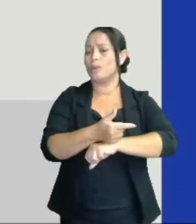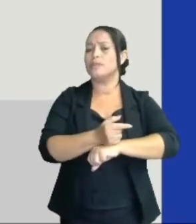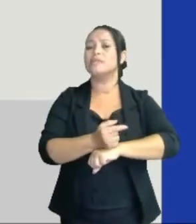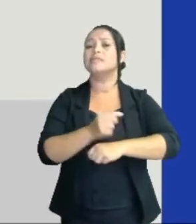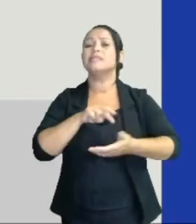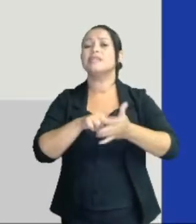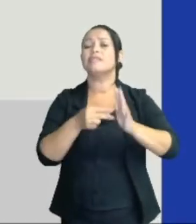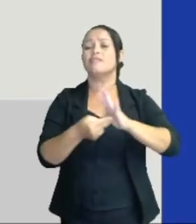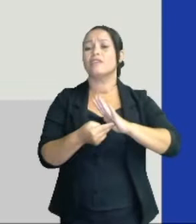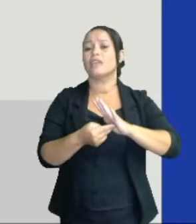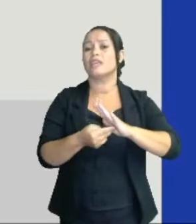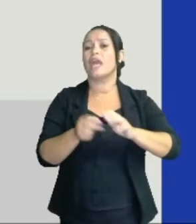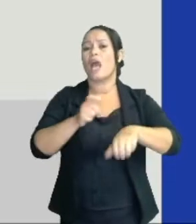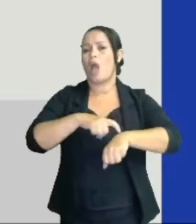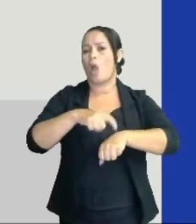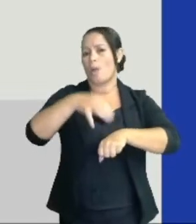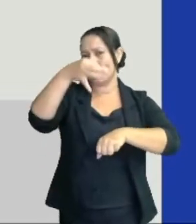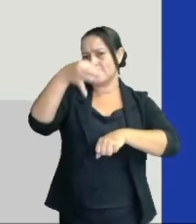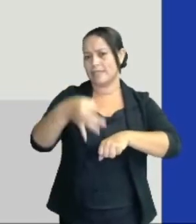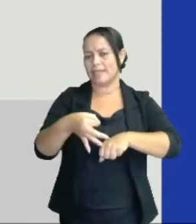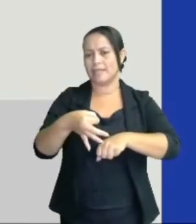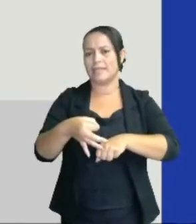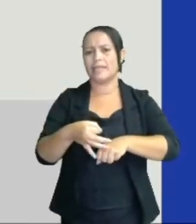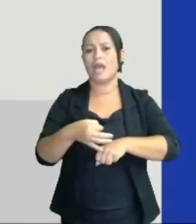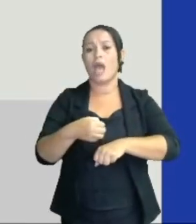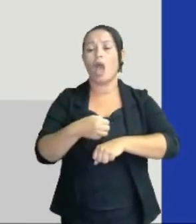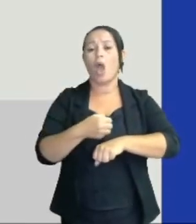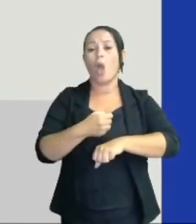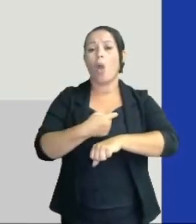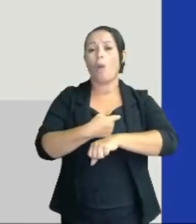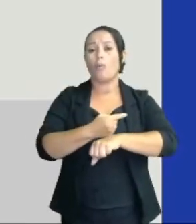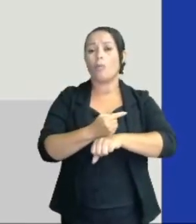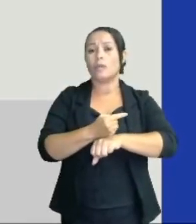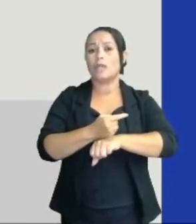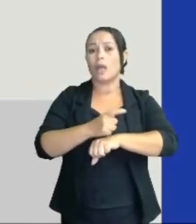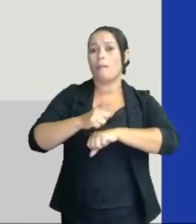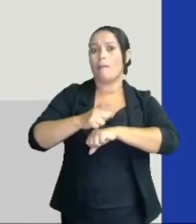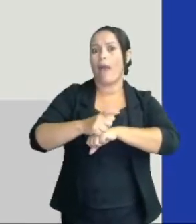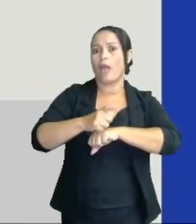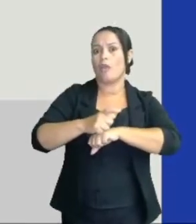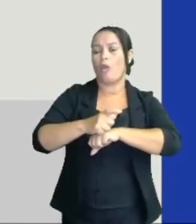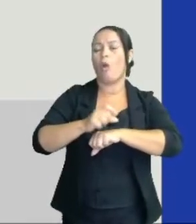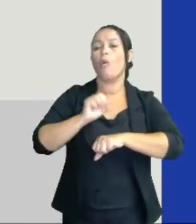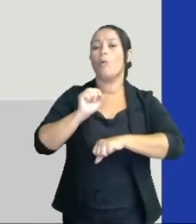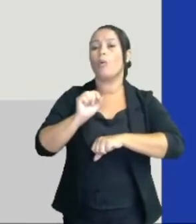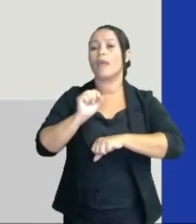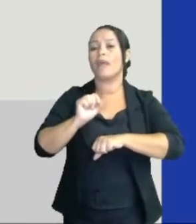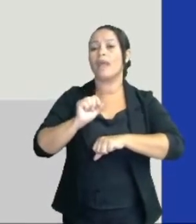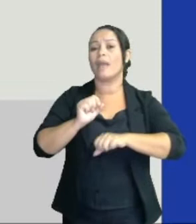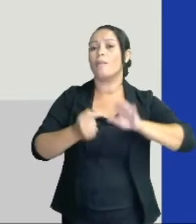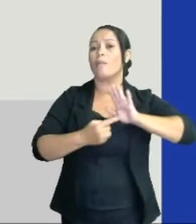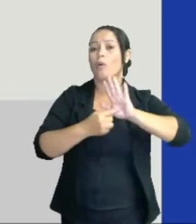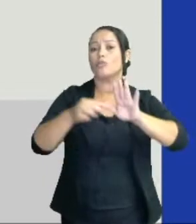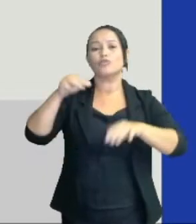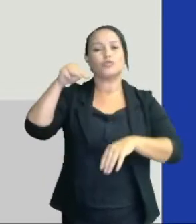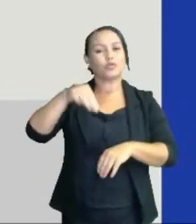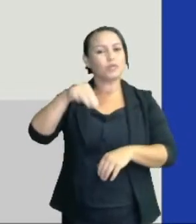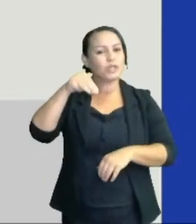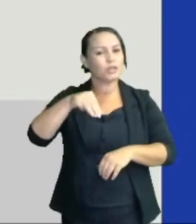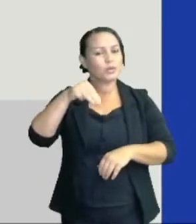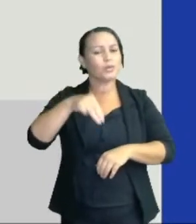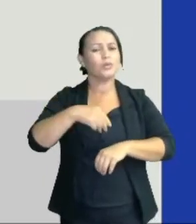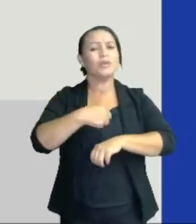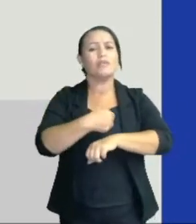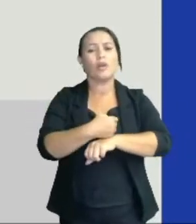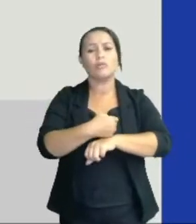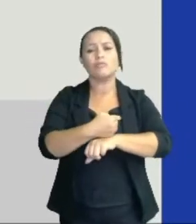está indicando que horas são. O ponteiro grande representa os minutos e ele vai